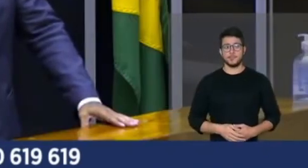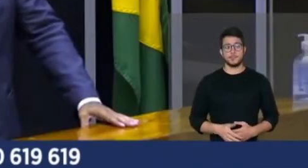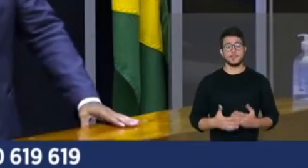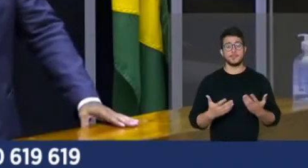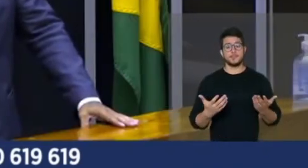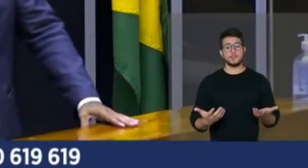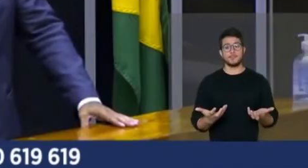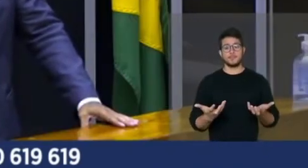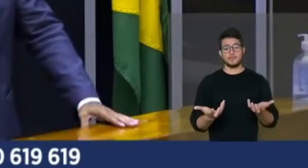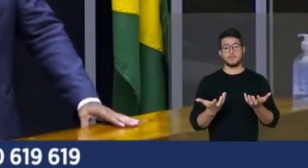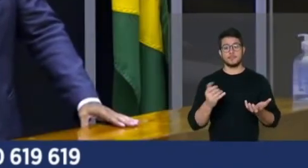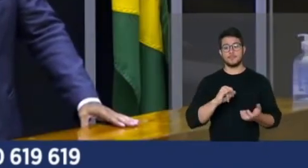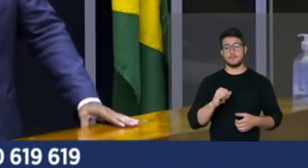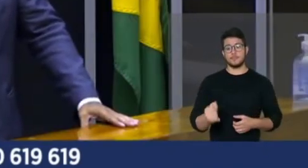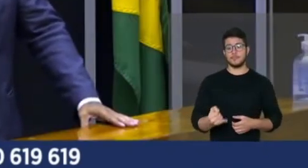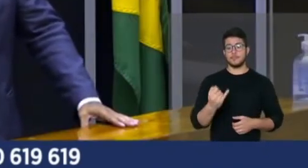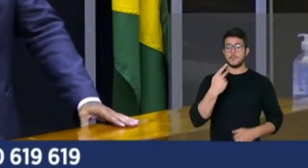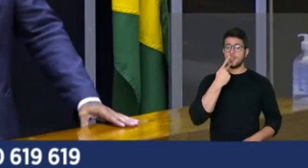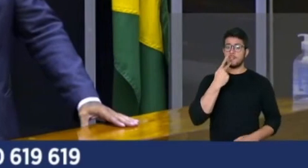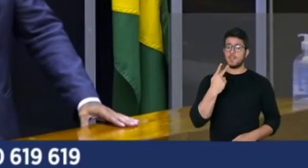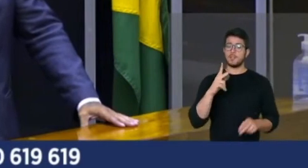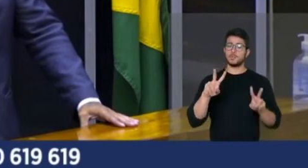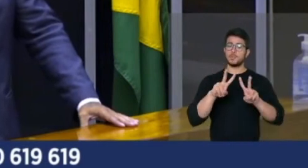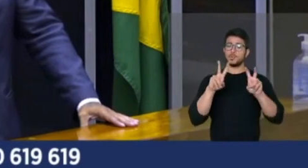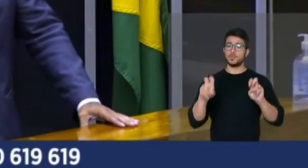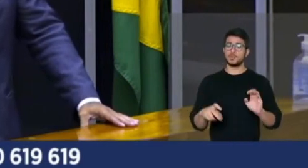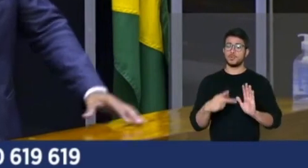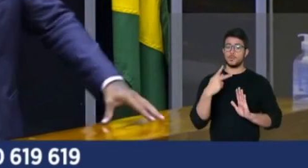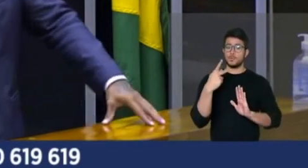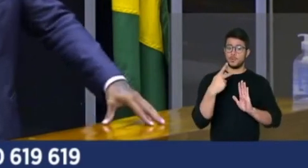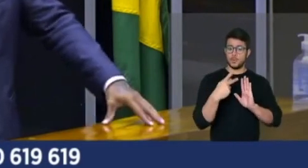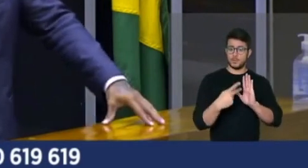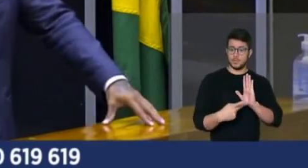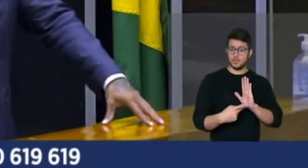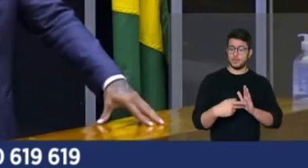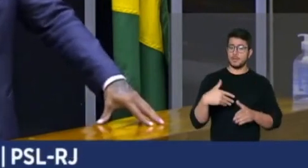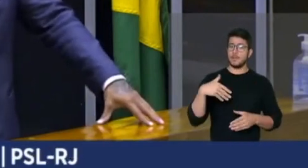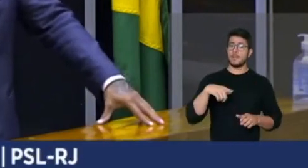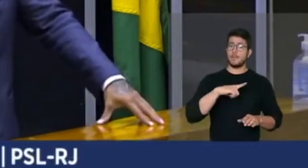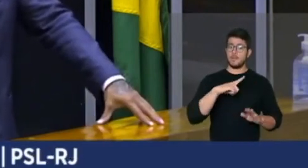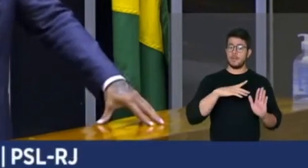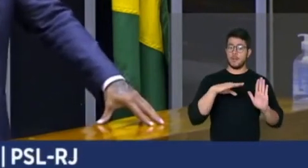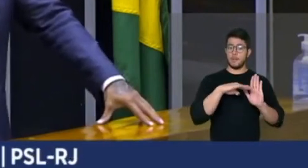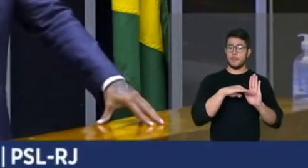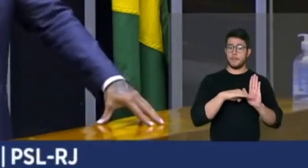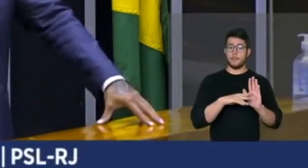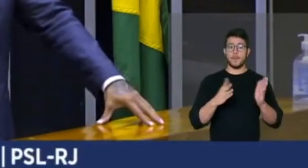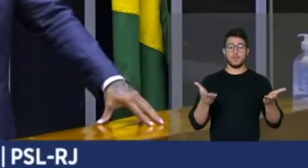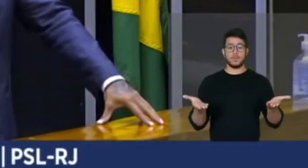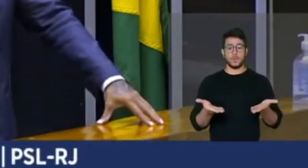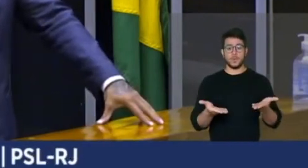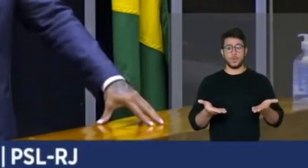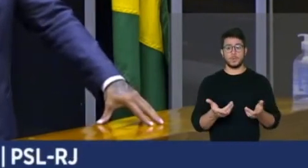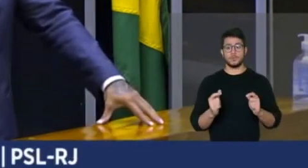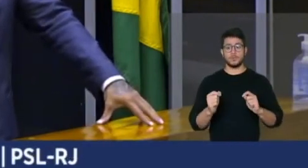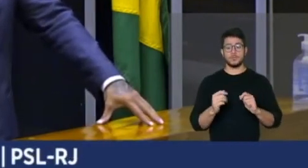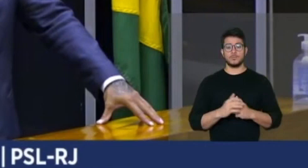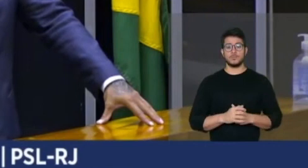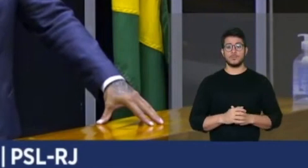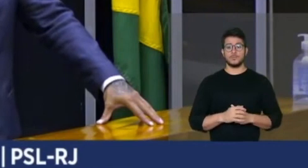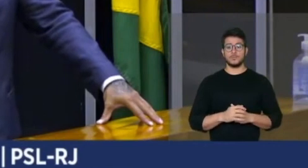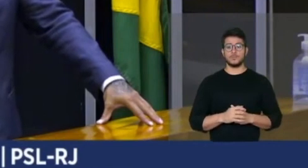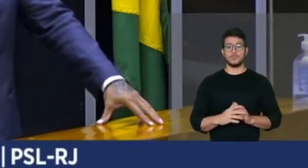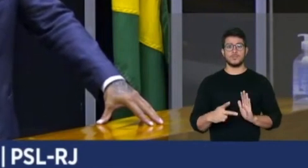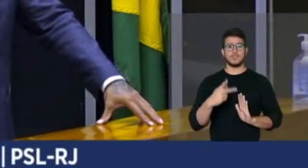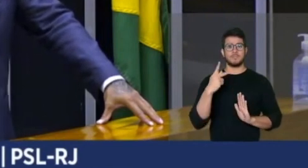aqui a respeito desse projeto que vai ser votado essa semana, está na pauta inclusive de hoje, que é um projeto que é uma